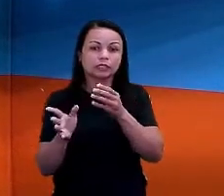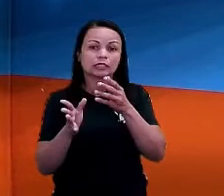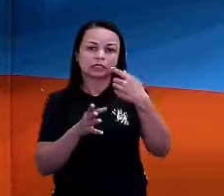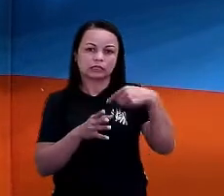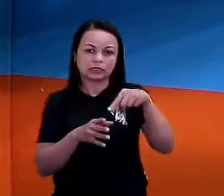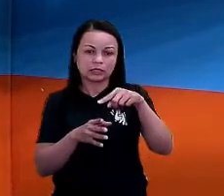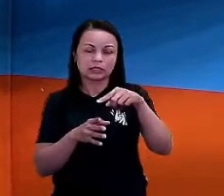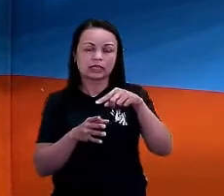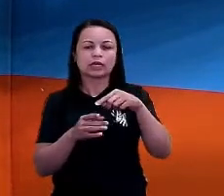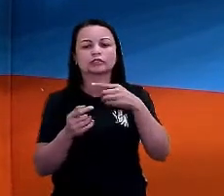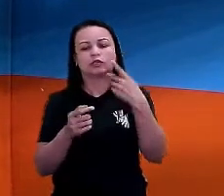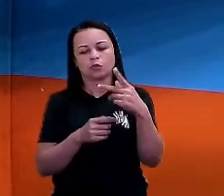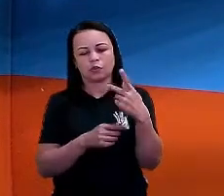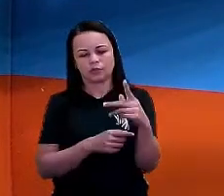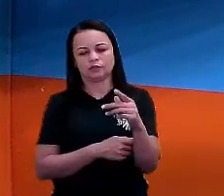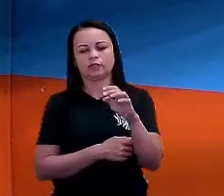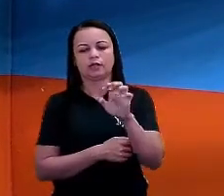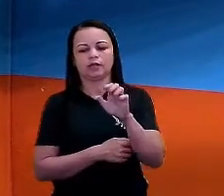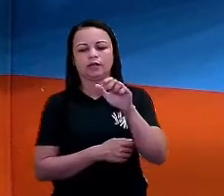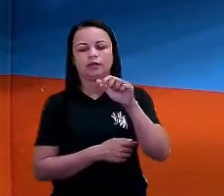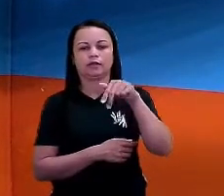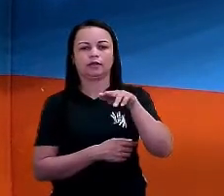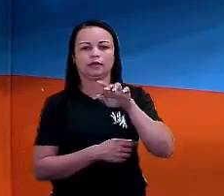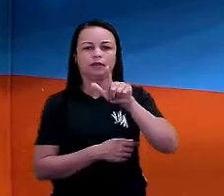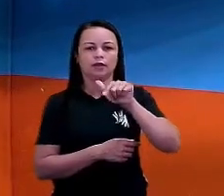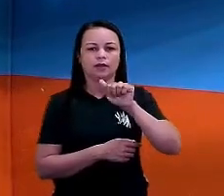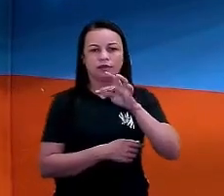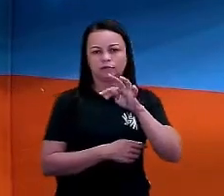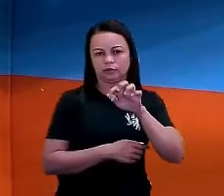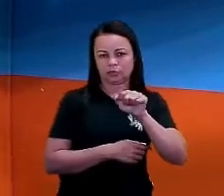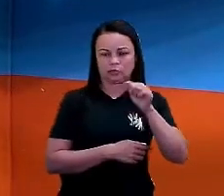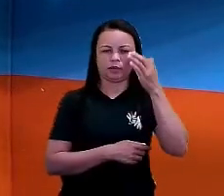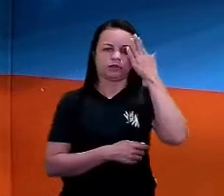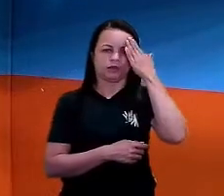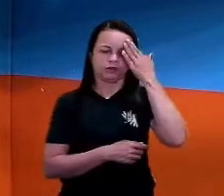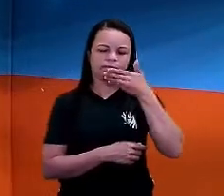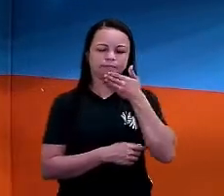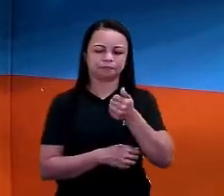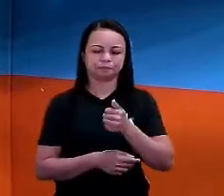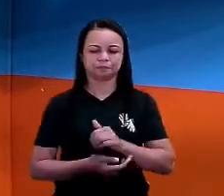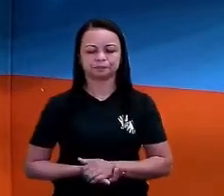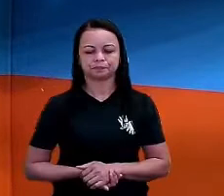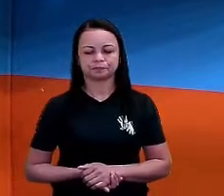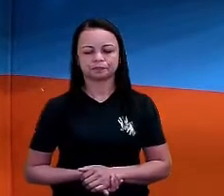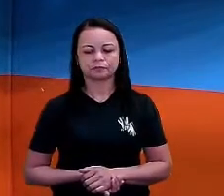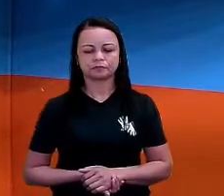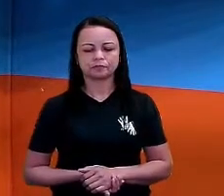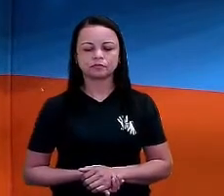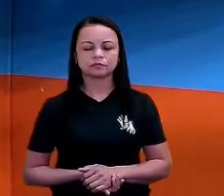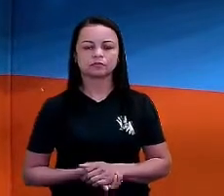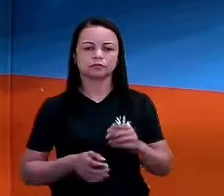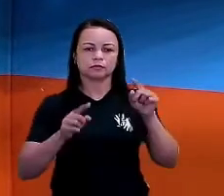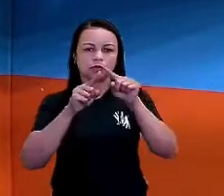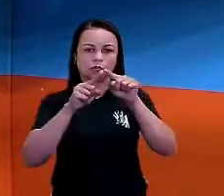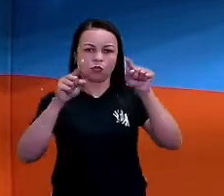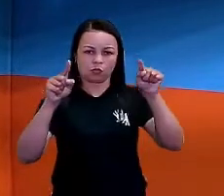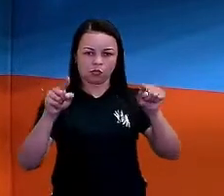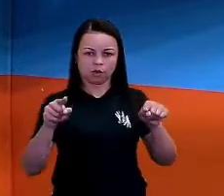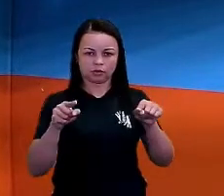triângulo equilátero. Então, tem que se ligar aí para que a gente possa entender melhor. Então, ó, o quadrado, né?